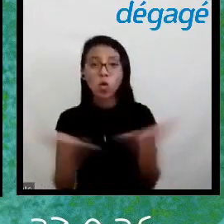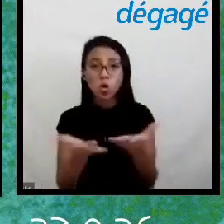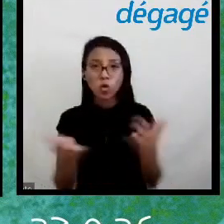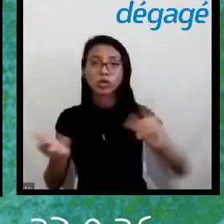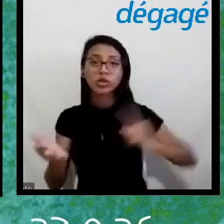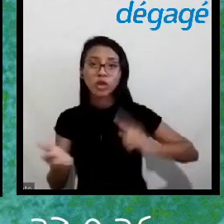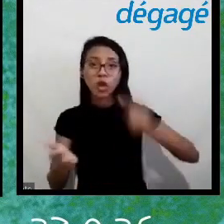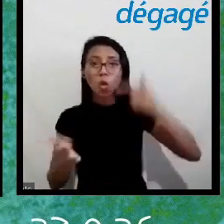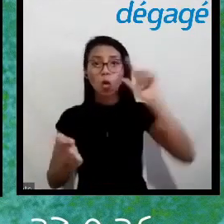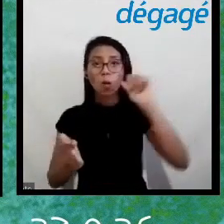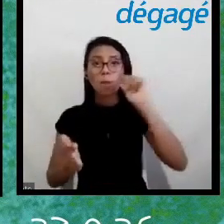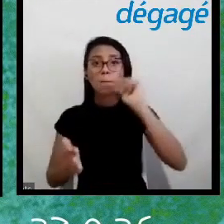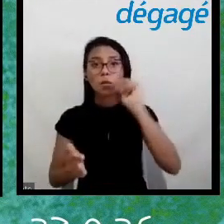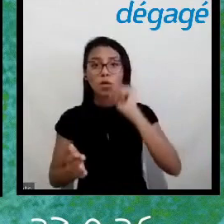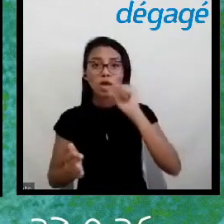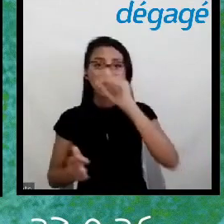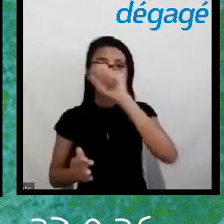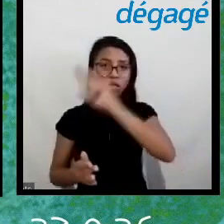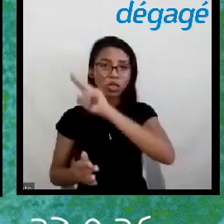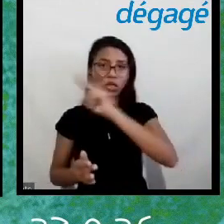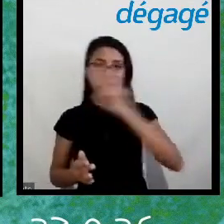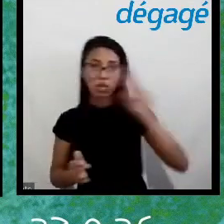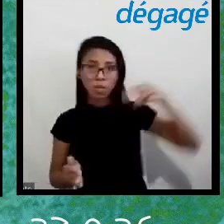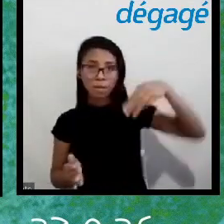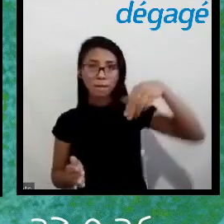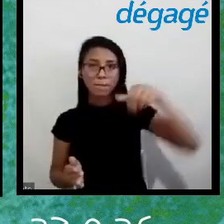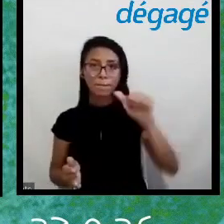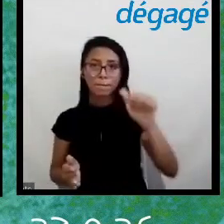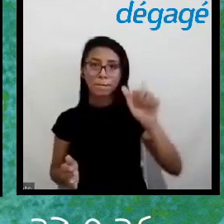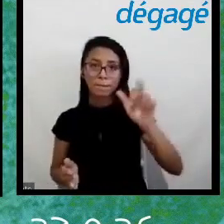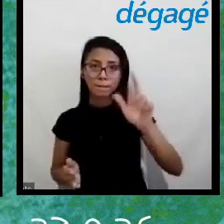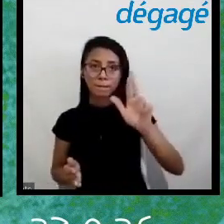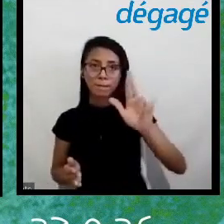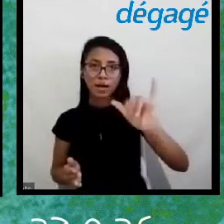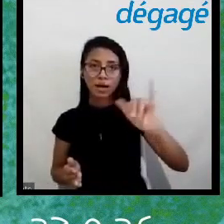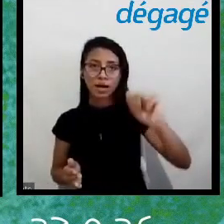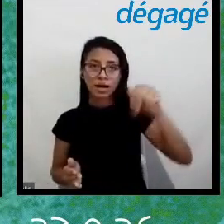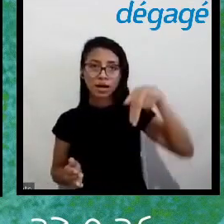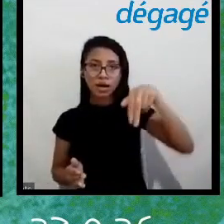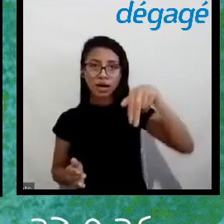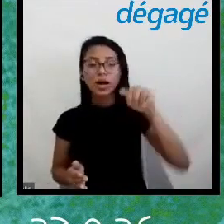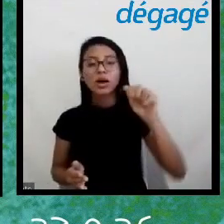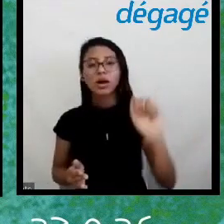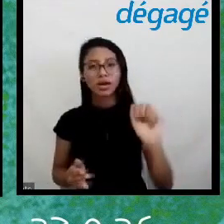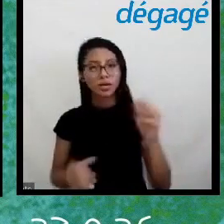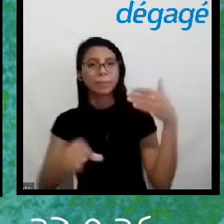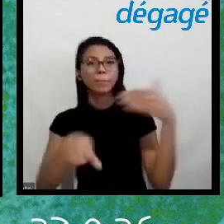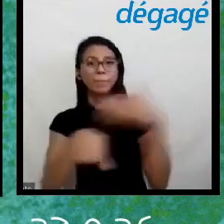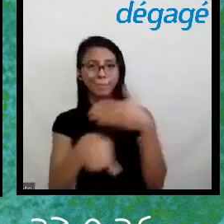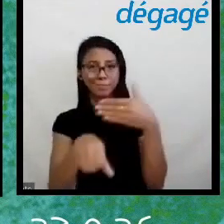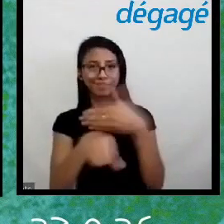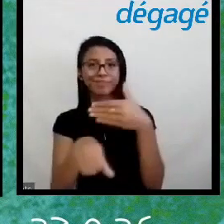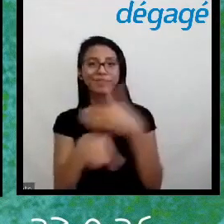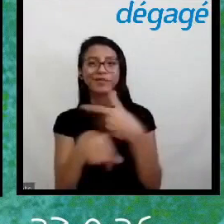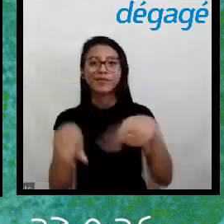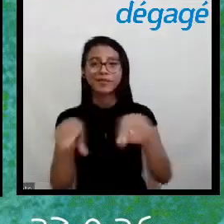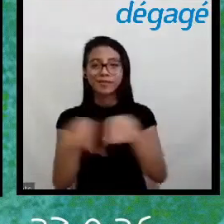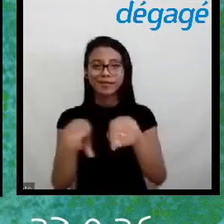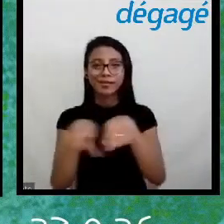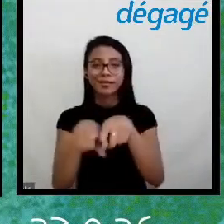Salles. É, e no fim do ano passado, a gente, pela primeira vez em meio à pandemia, fomos contemplados por um